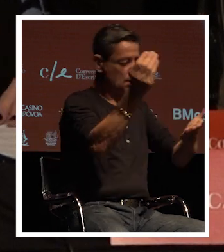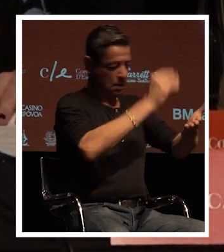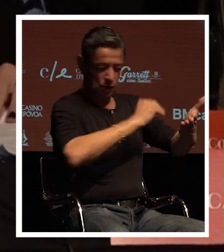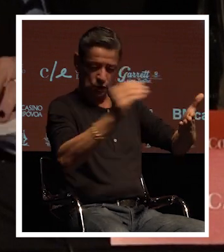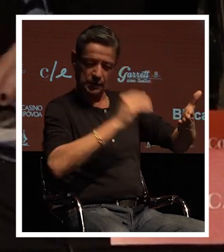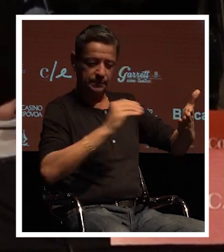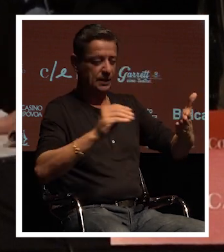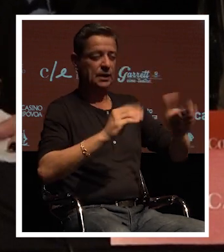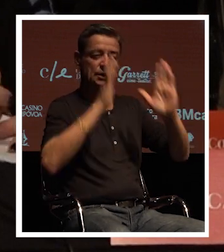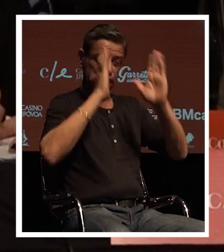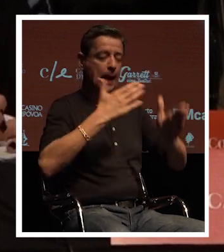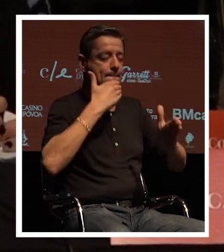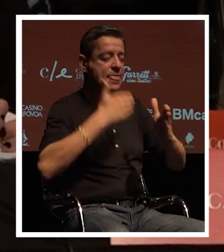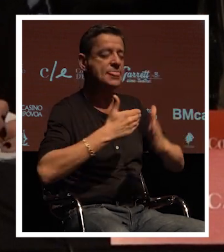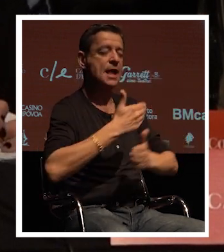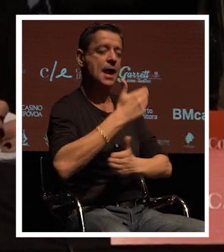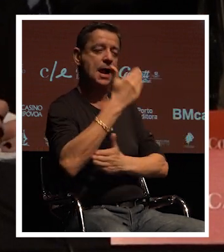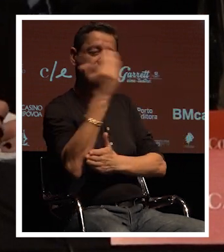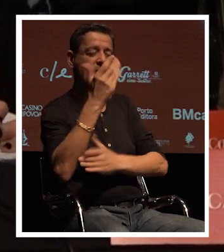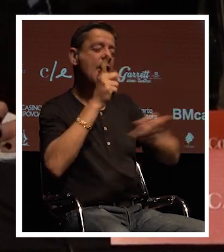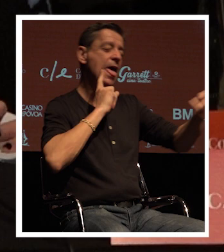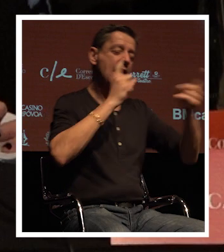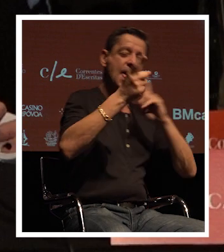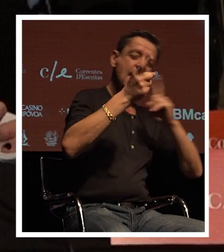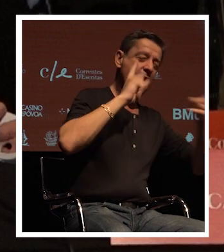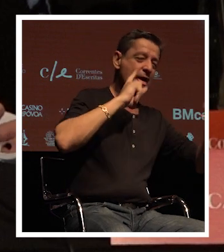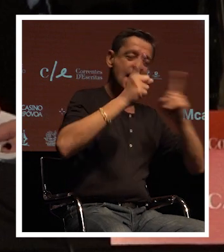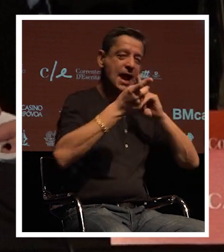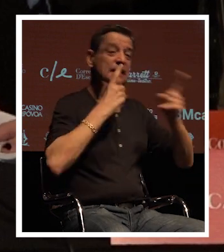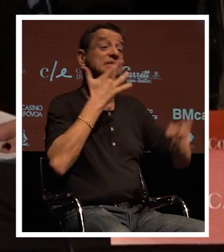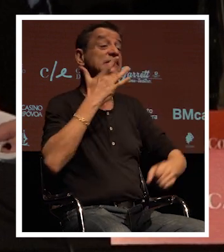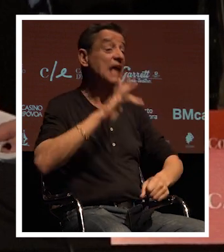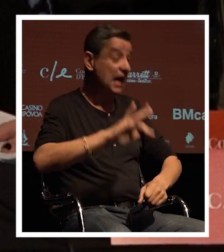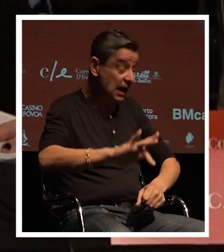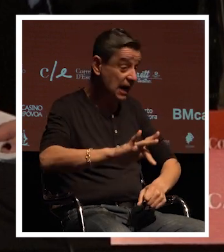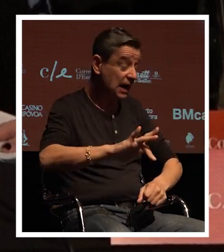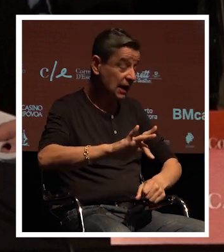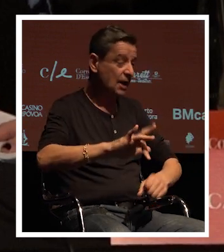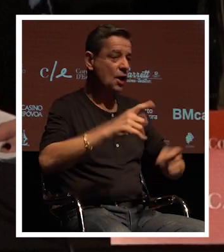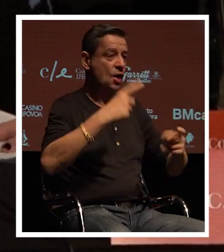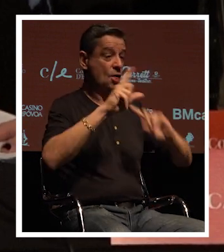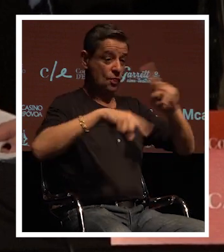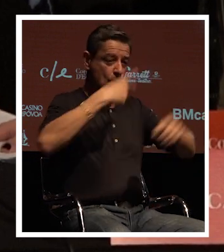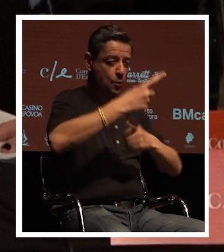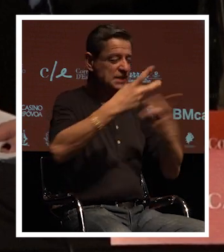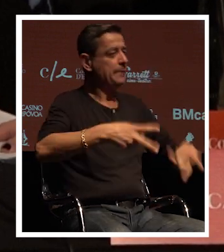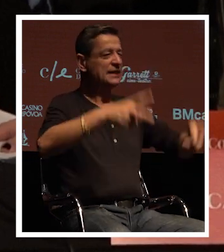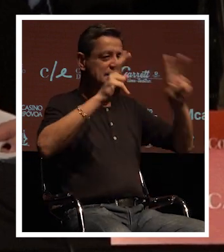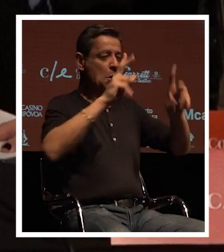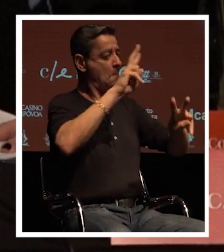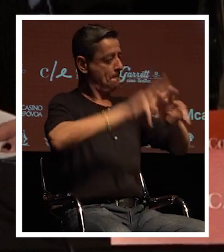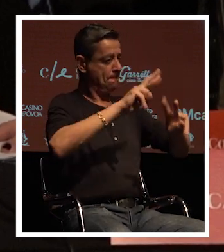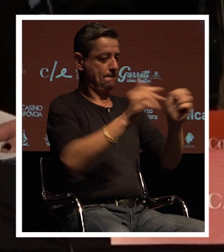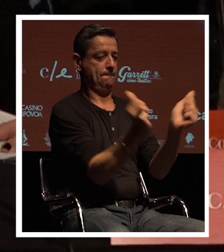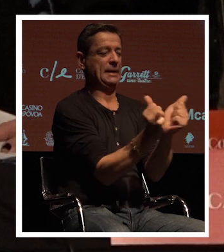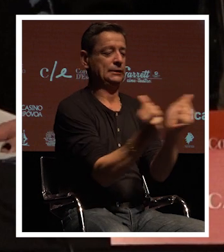adulta nessa manhã as gargalhadas ainda sangue e depois veem a libertação dos presos políticos a chegada